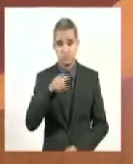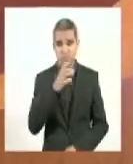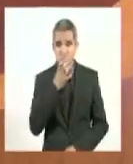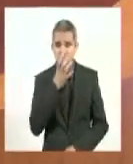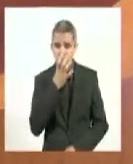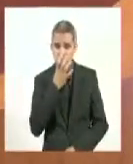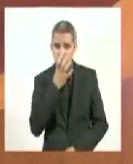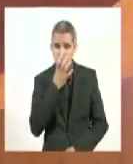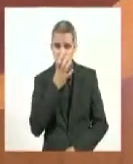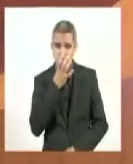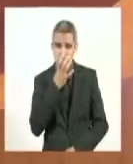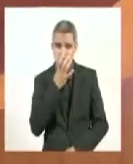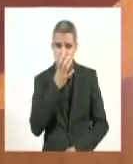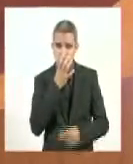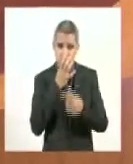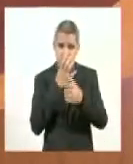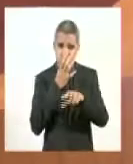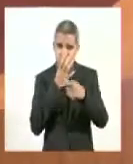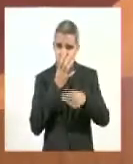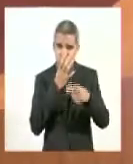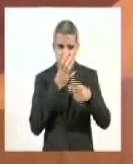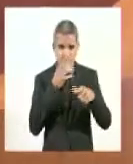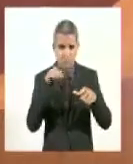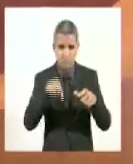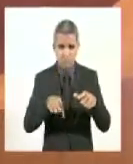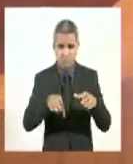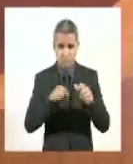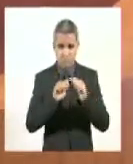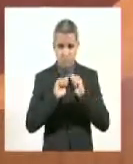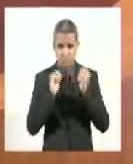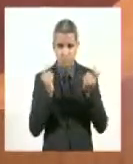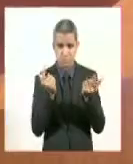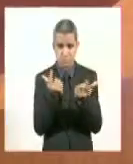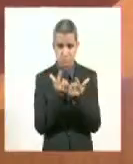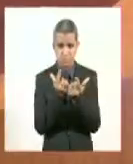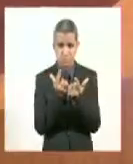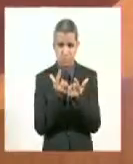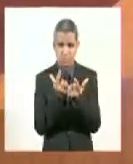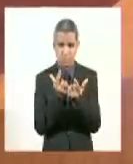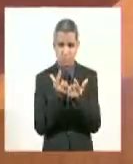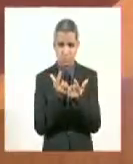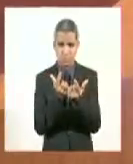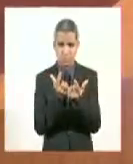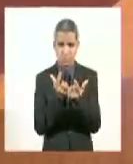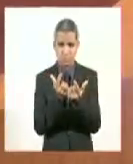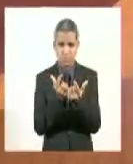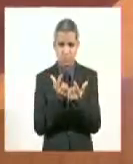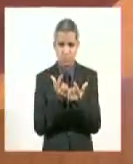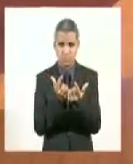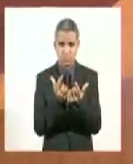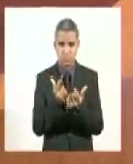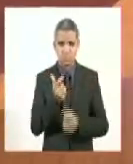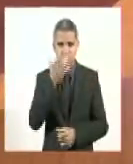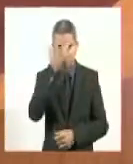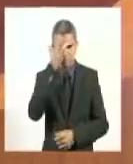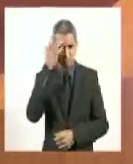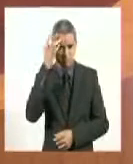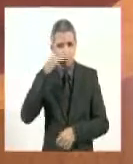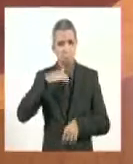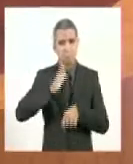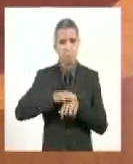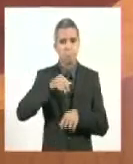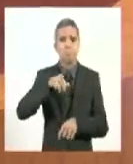não existe aqui nesta casa quem é mais agredida do que